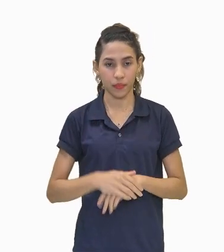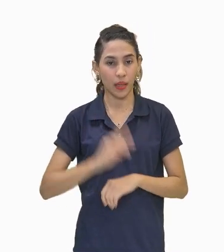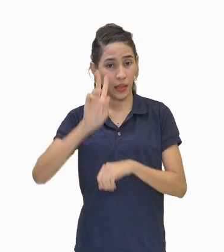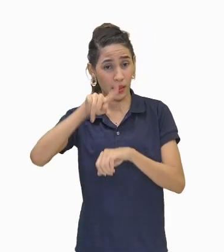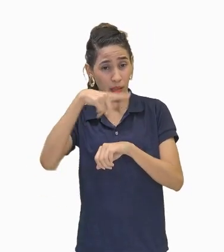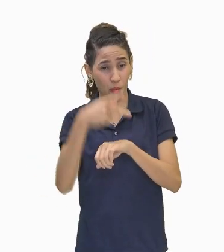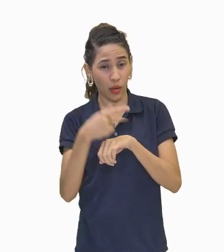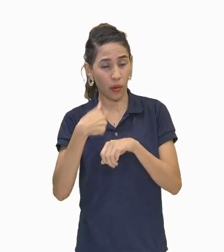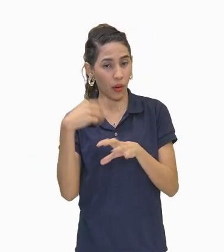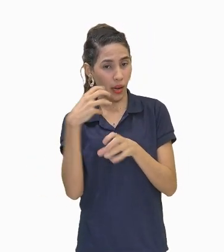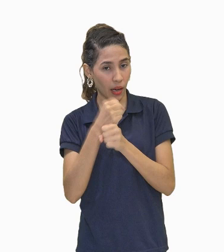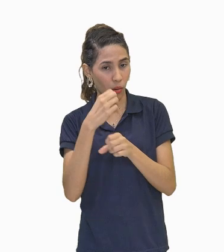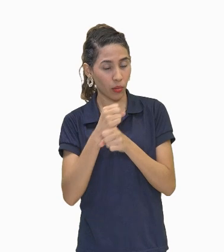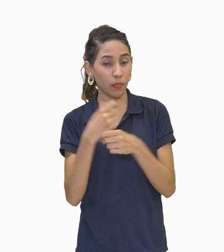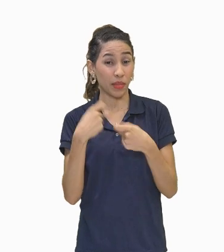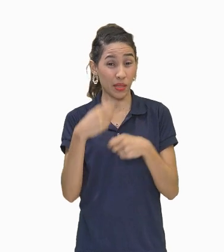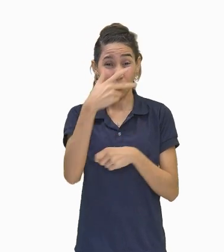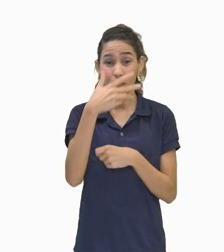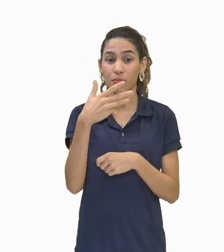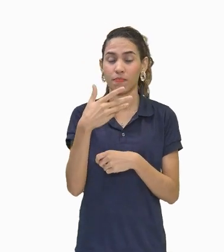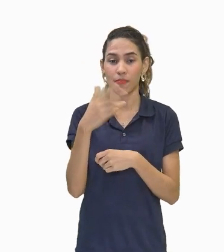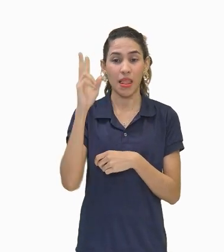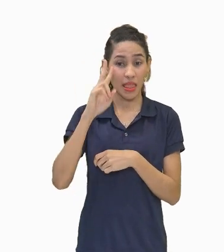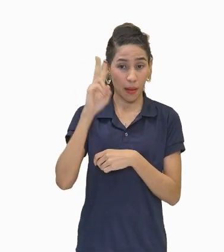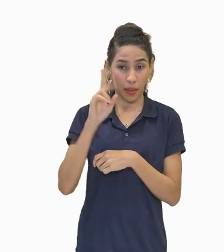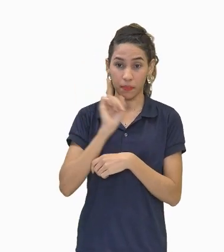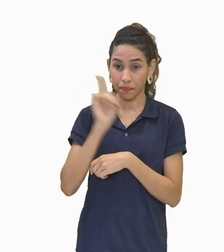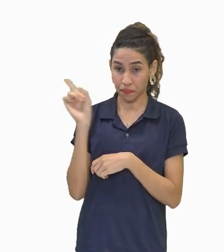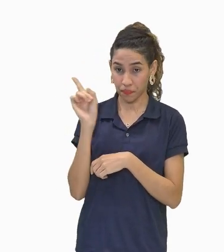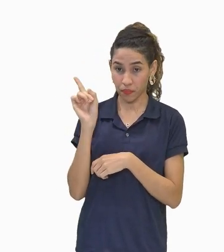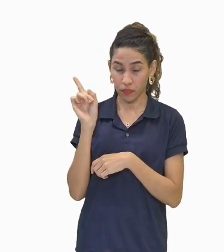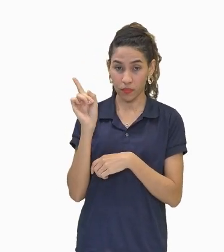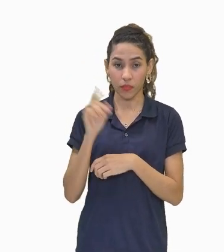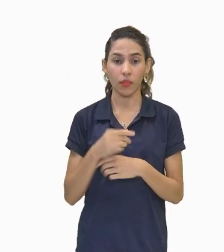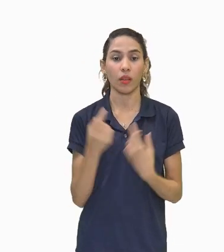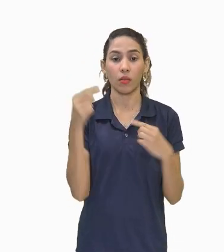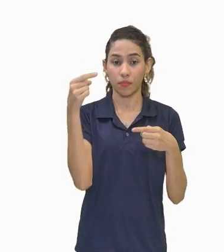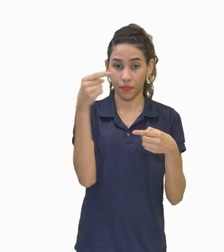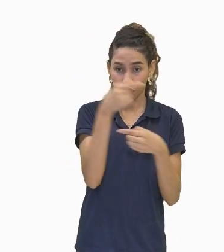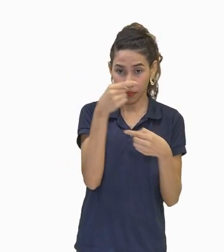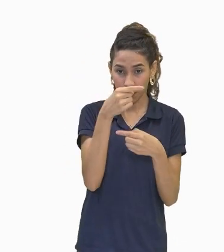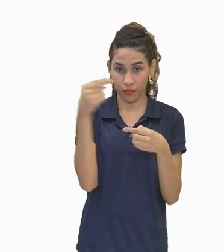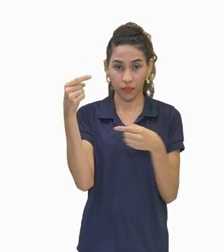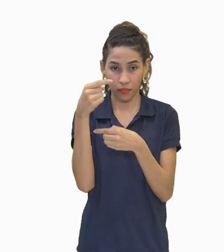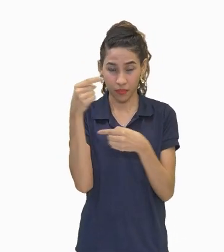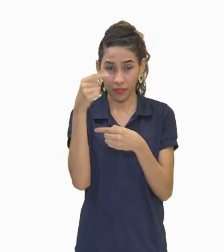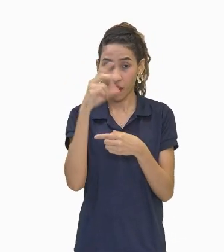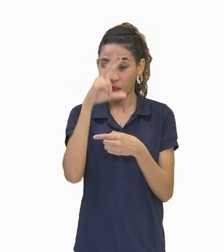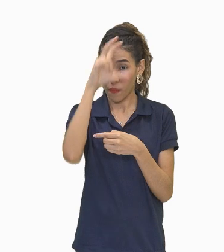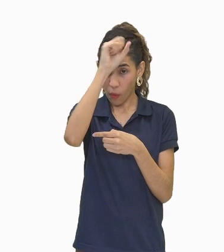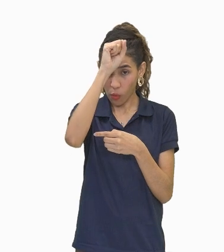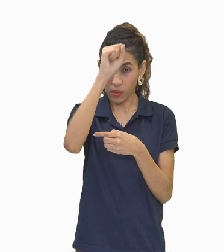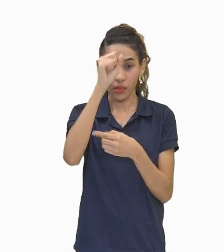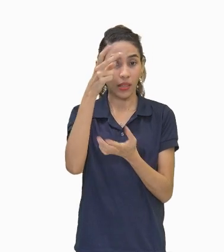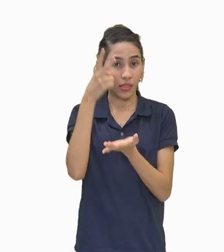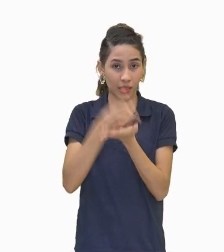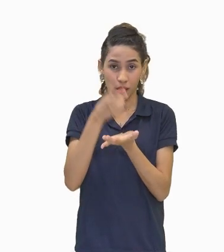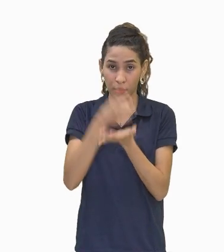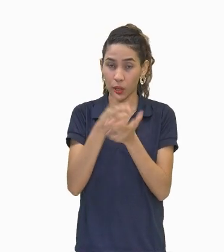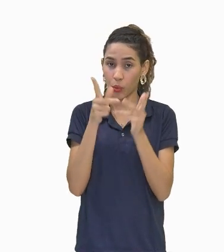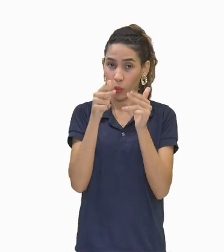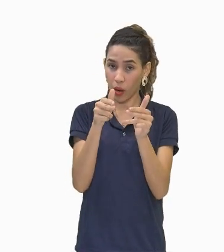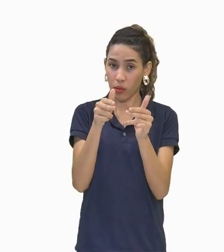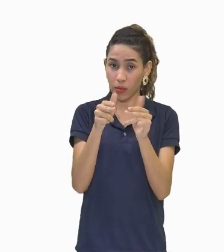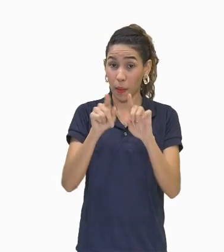paralelo, a tensão é a mesma. E a resistência equivalente, o 3. A resistência